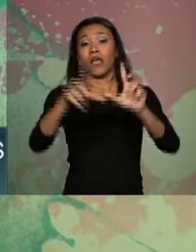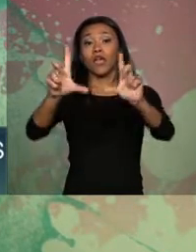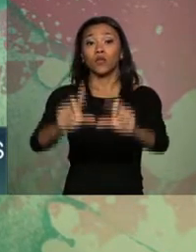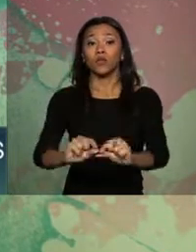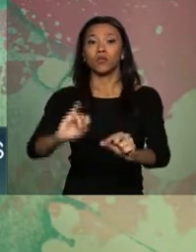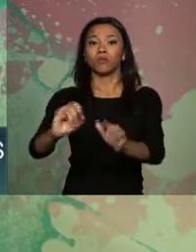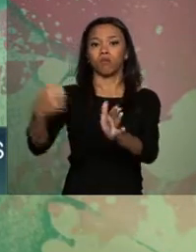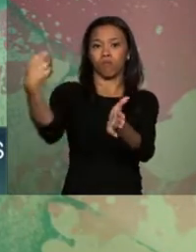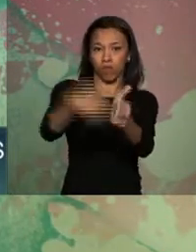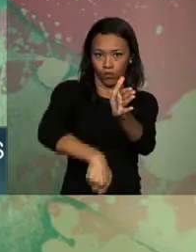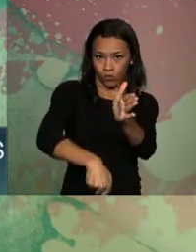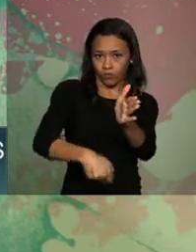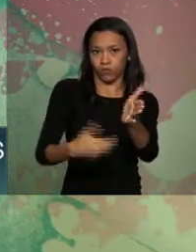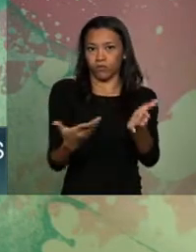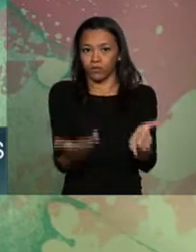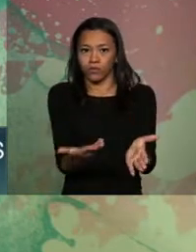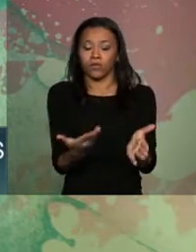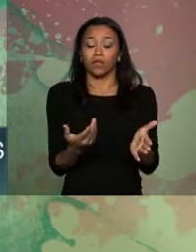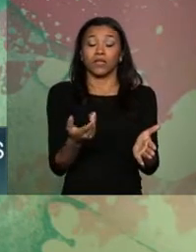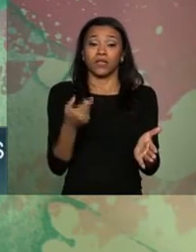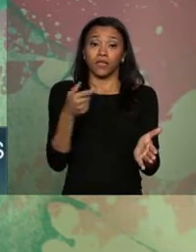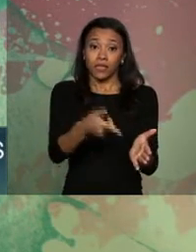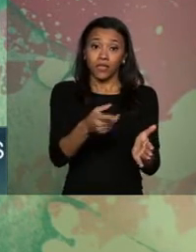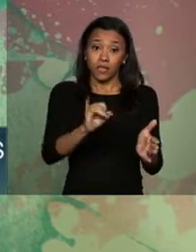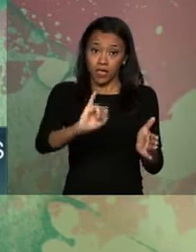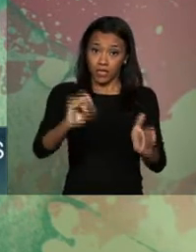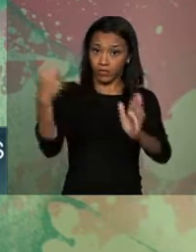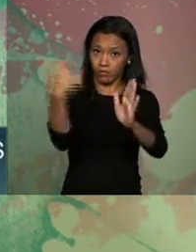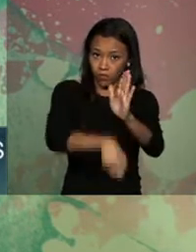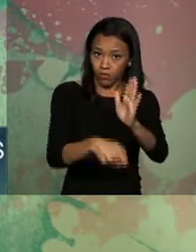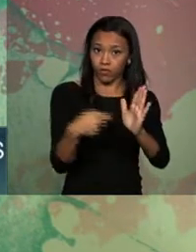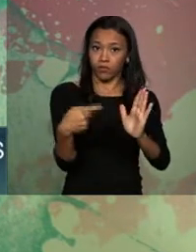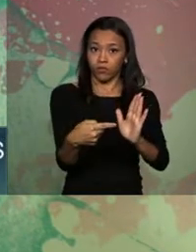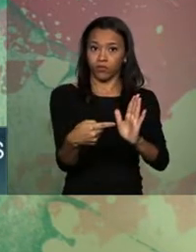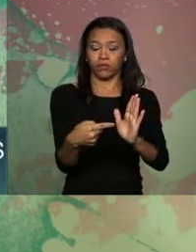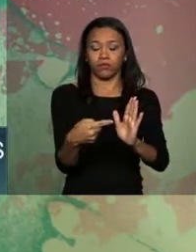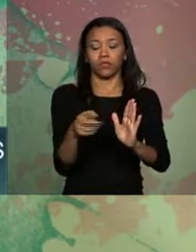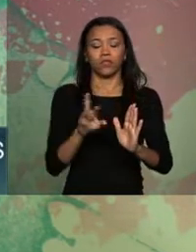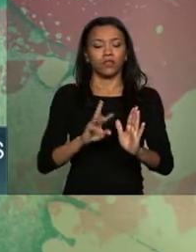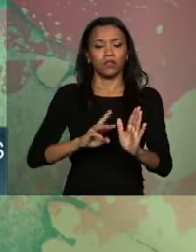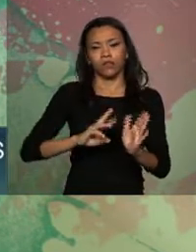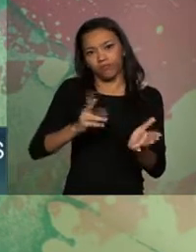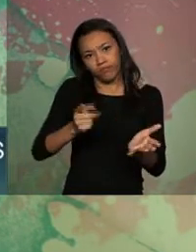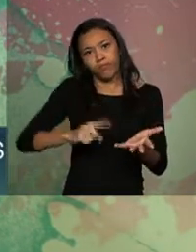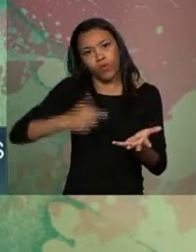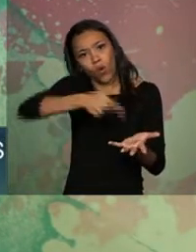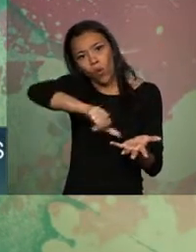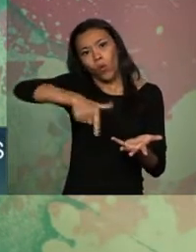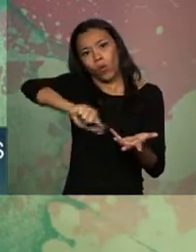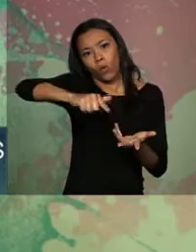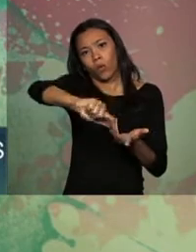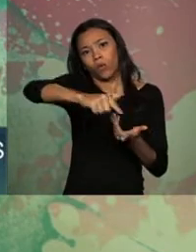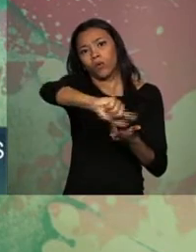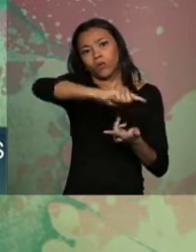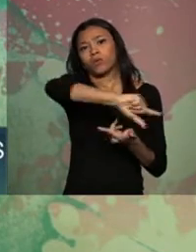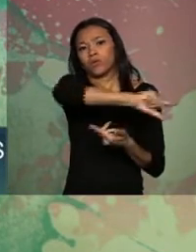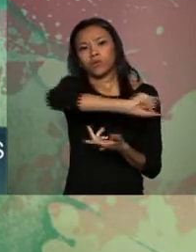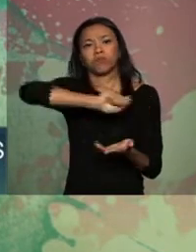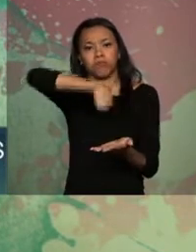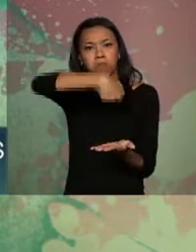tributação, torna essa tributação e todos os